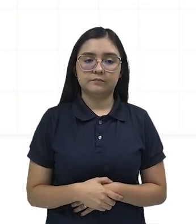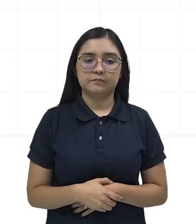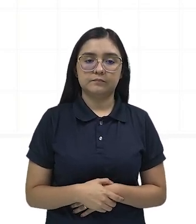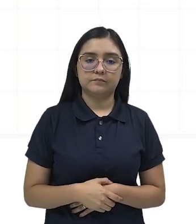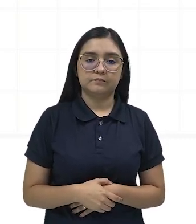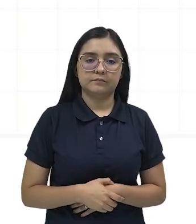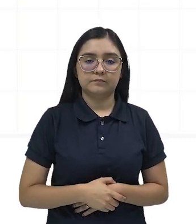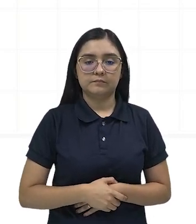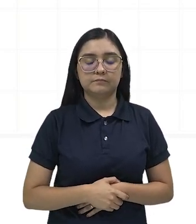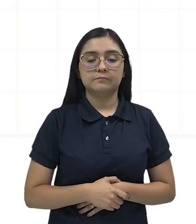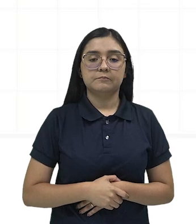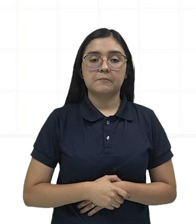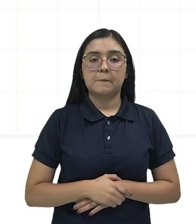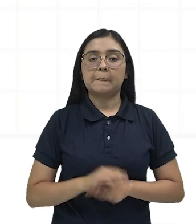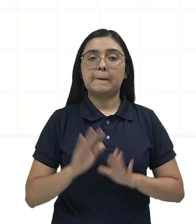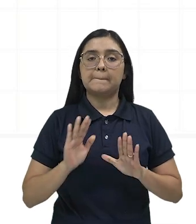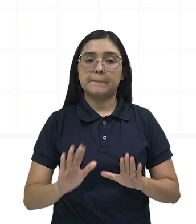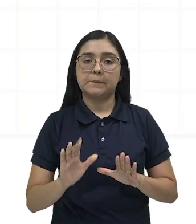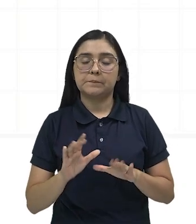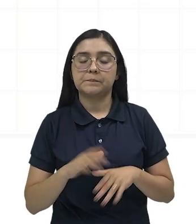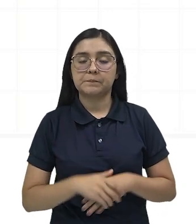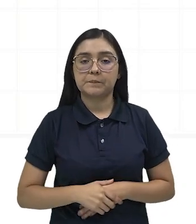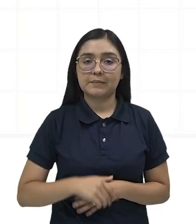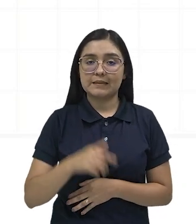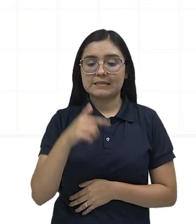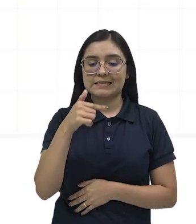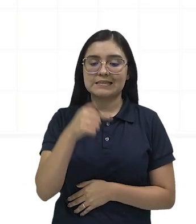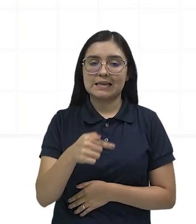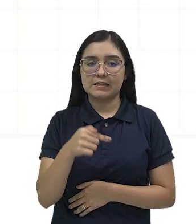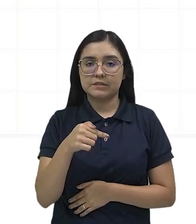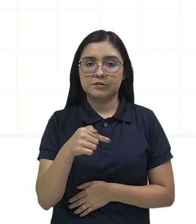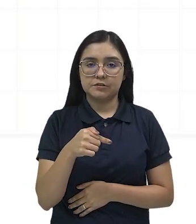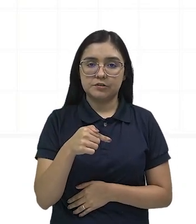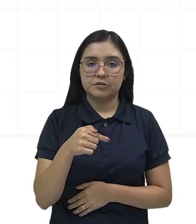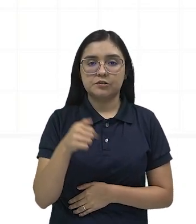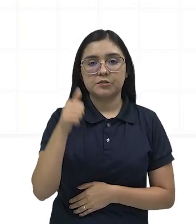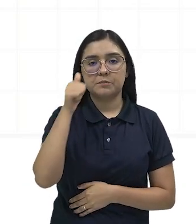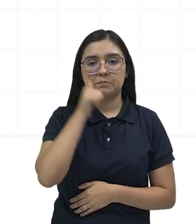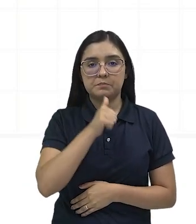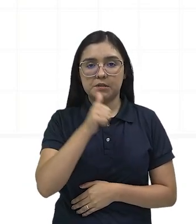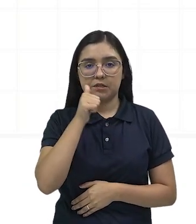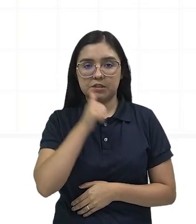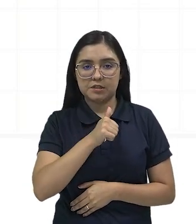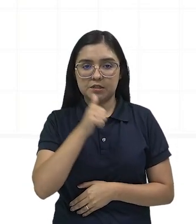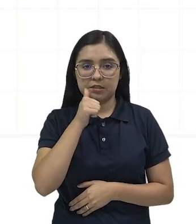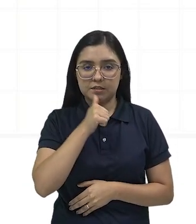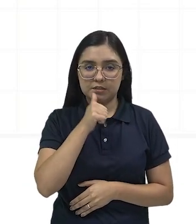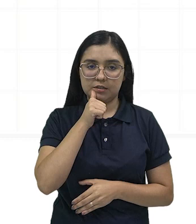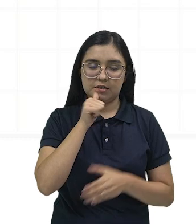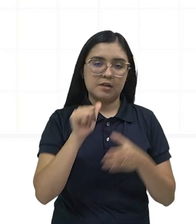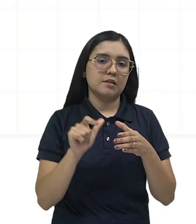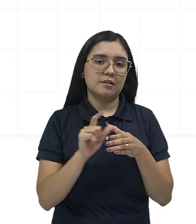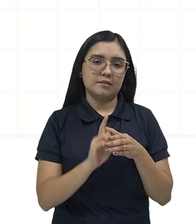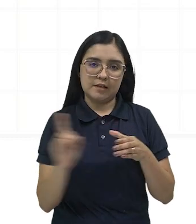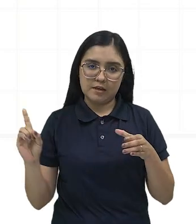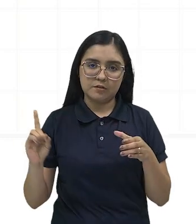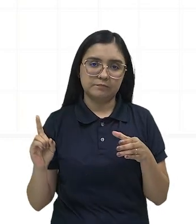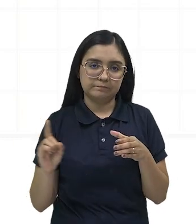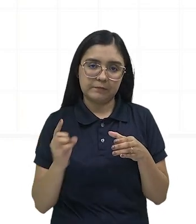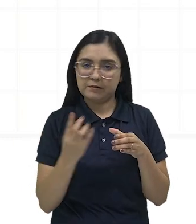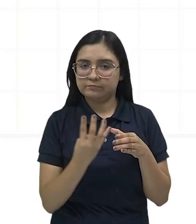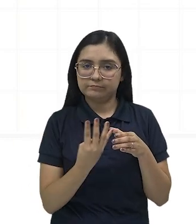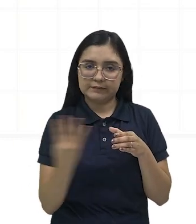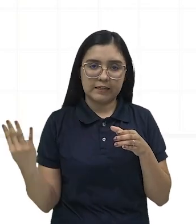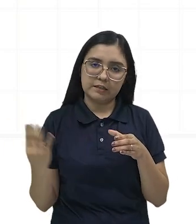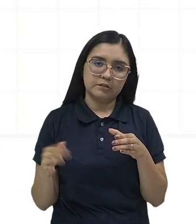segunda frase agora. Quando 7 meninas saíram, ó, saíram, pessoal. O que acontece?